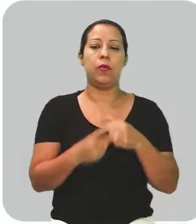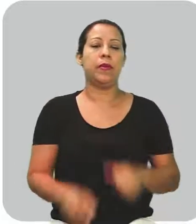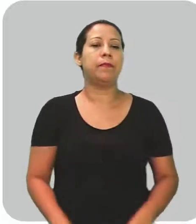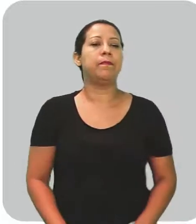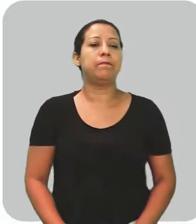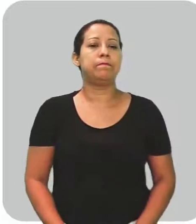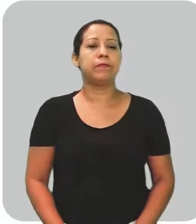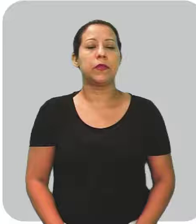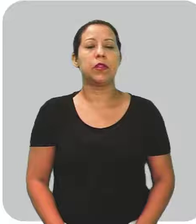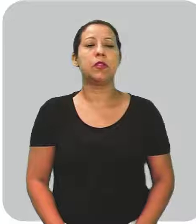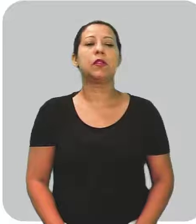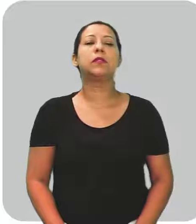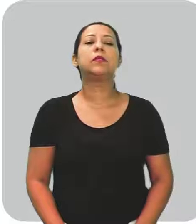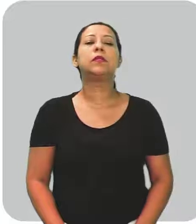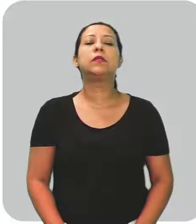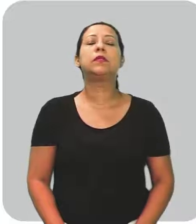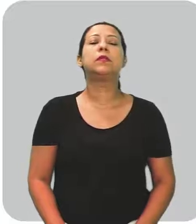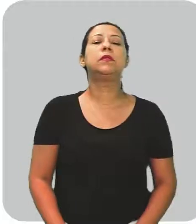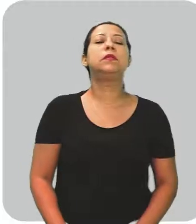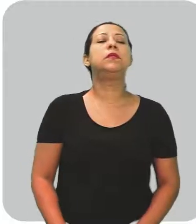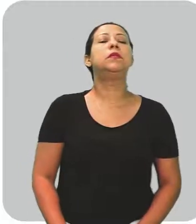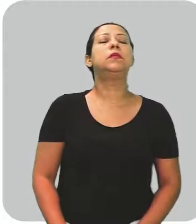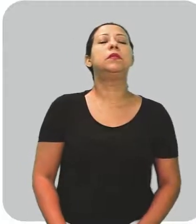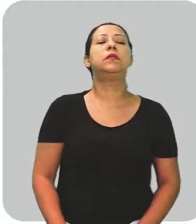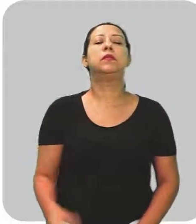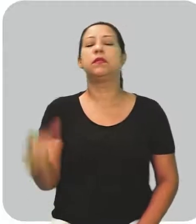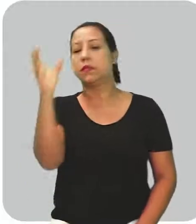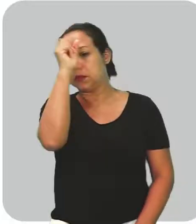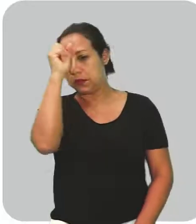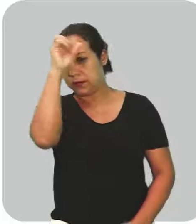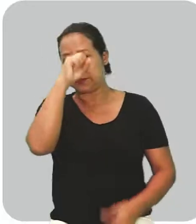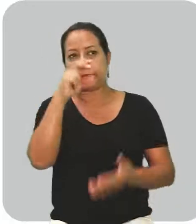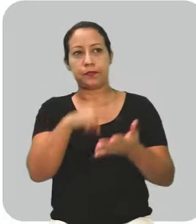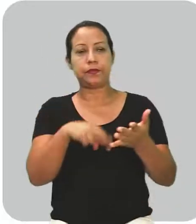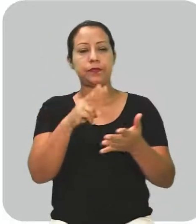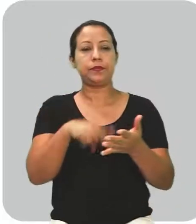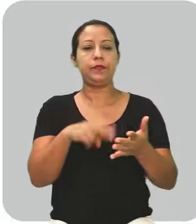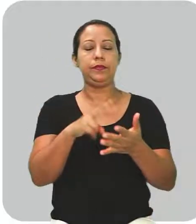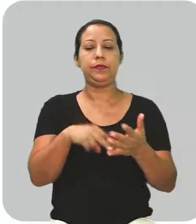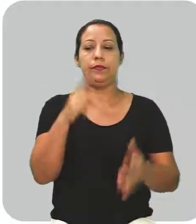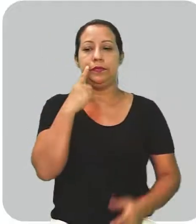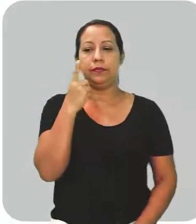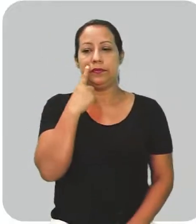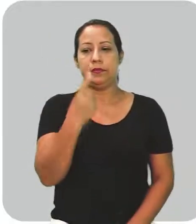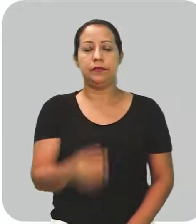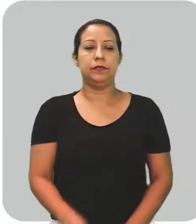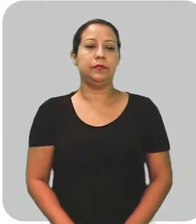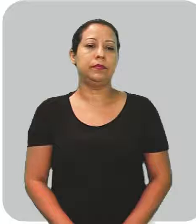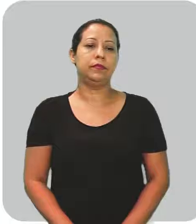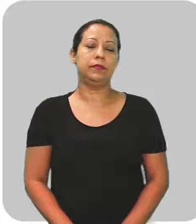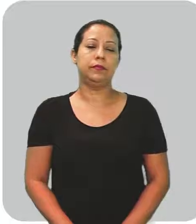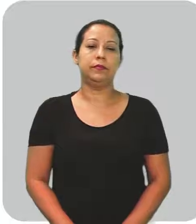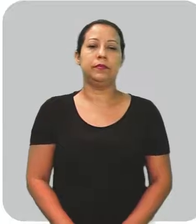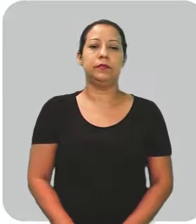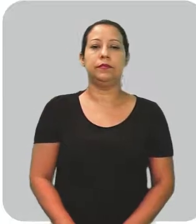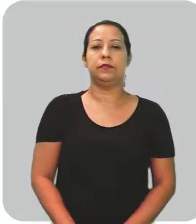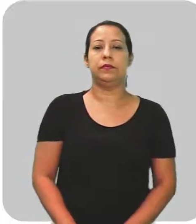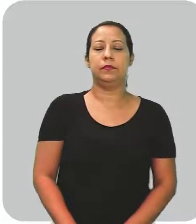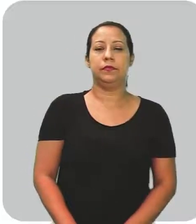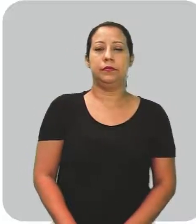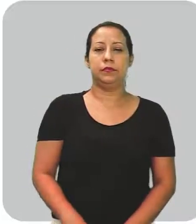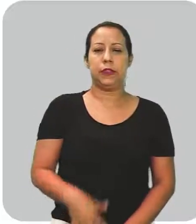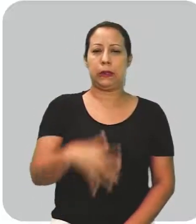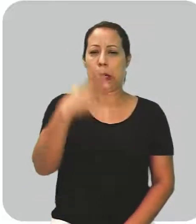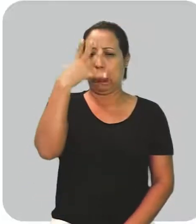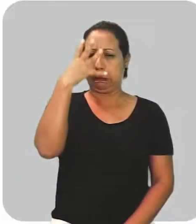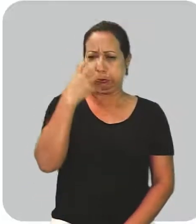condições de combinar, né, aprender a ler. Olha só. Bem, vou colocar até uma carinha feia